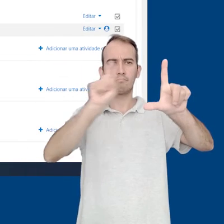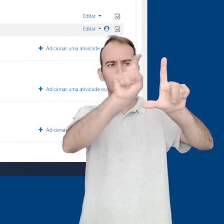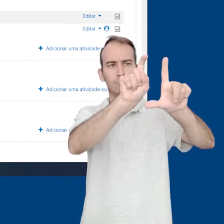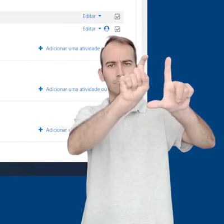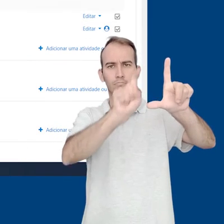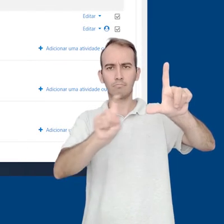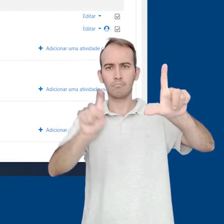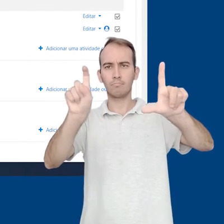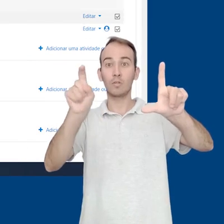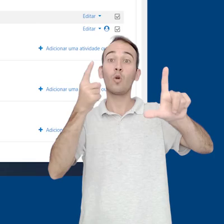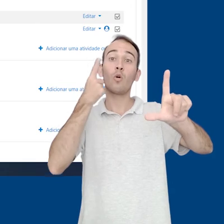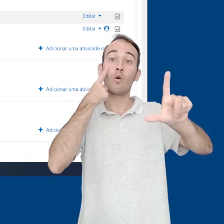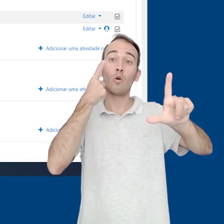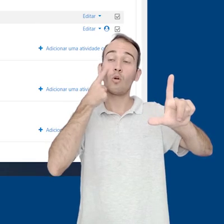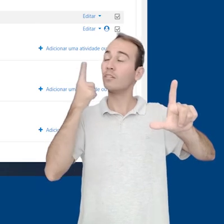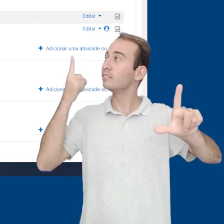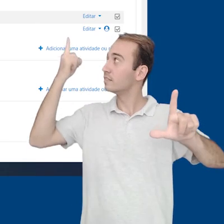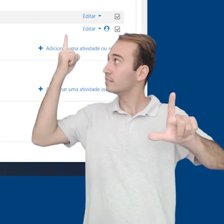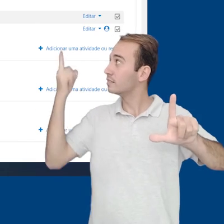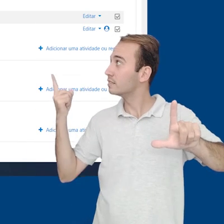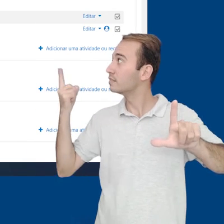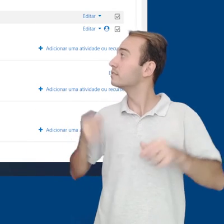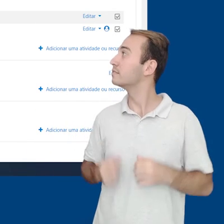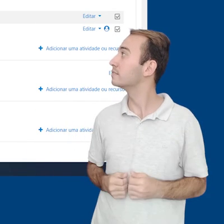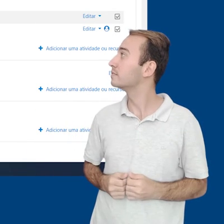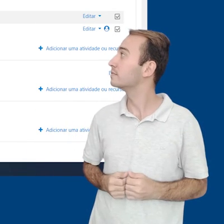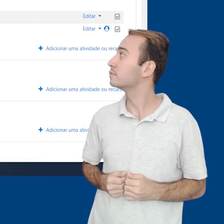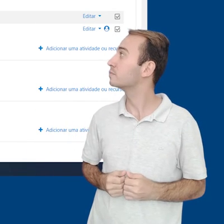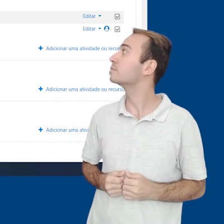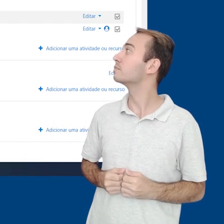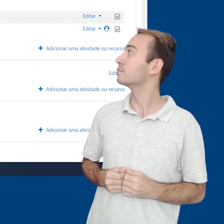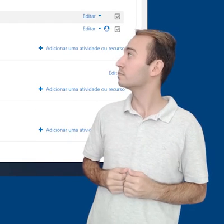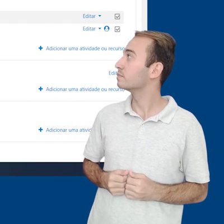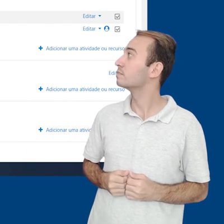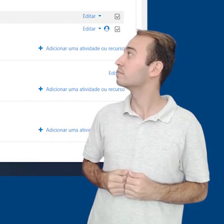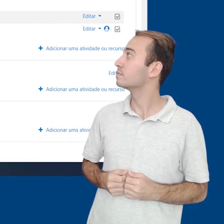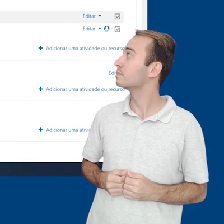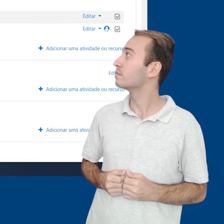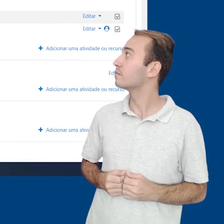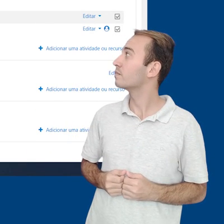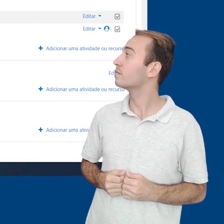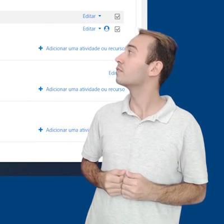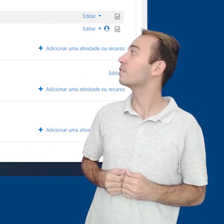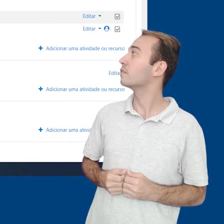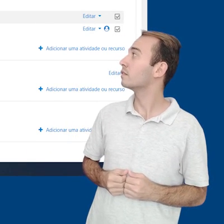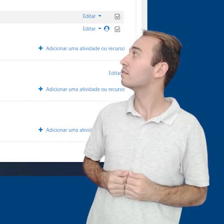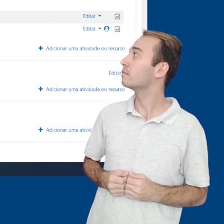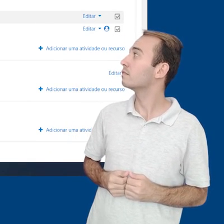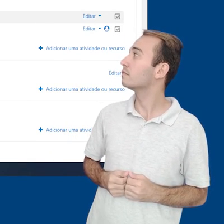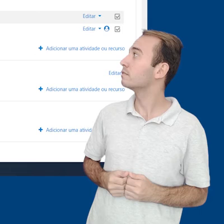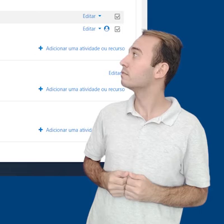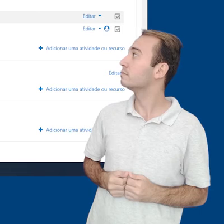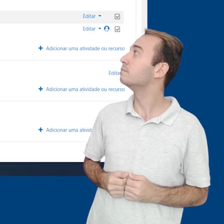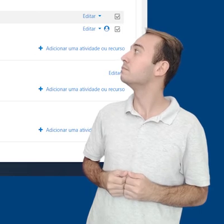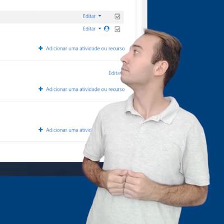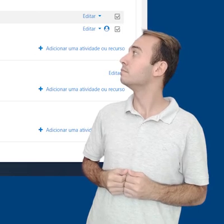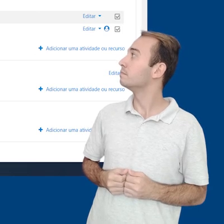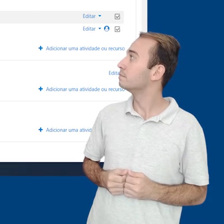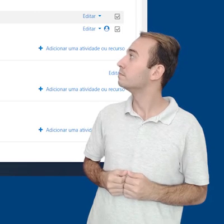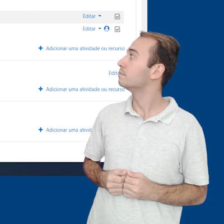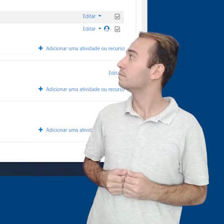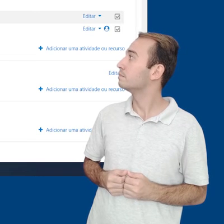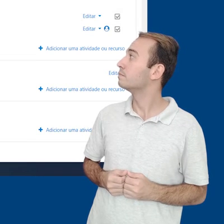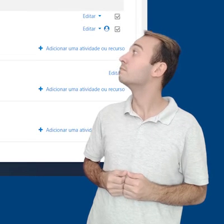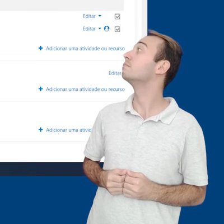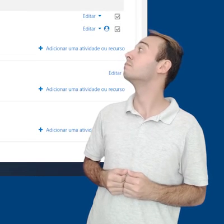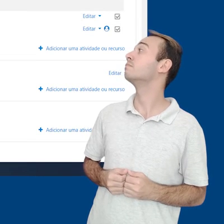Vou demonstrar. Se eu quisesse pegar esse exemplo do recurso arquivo e